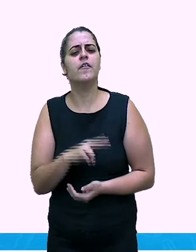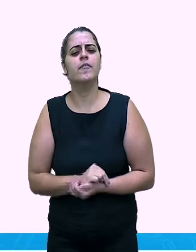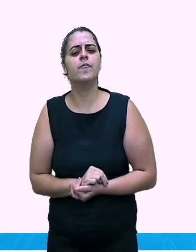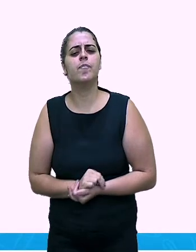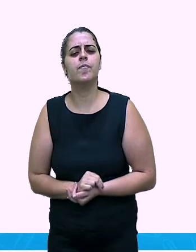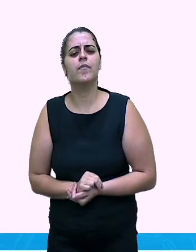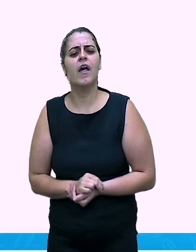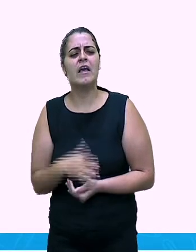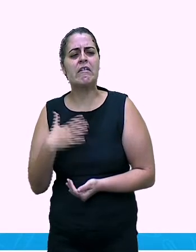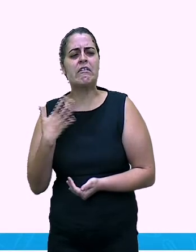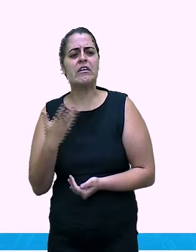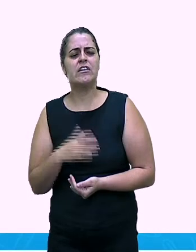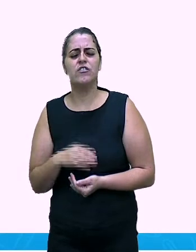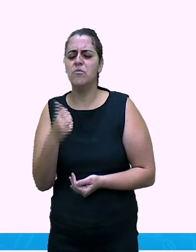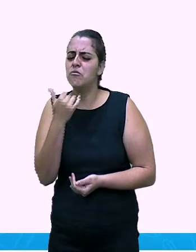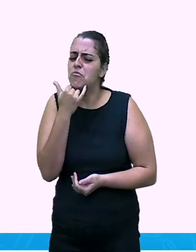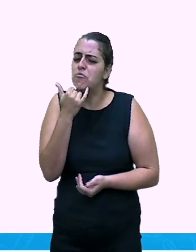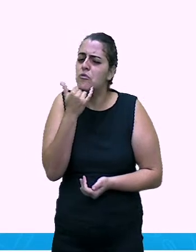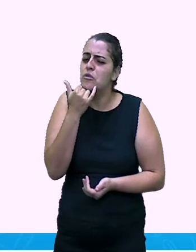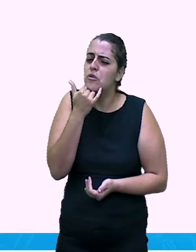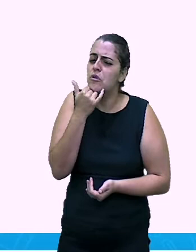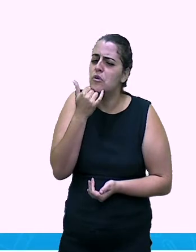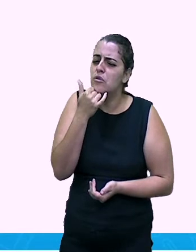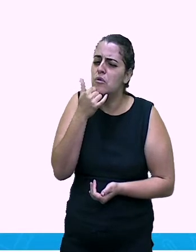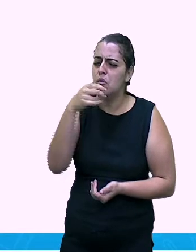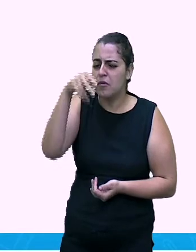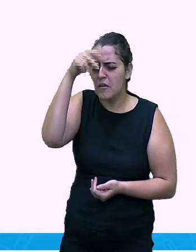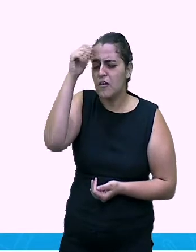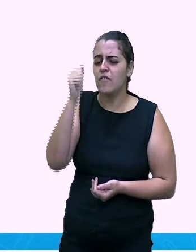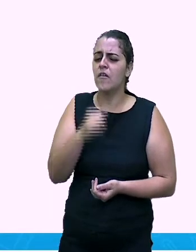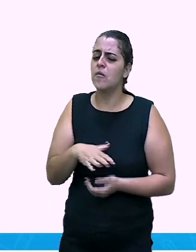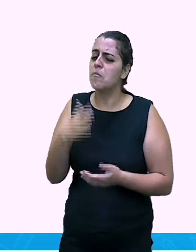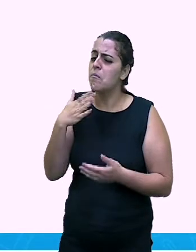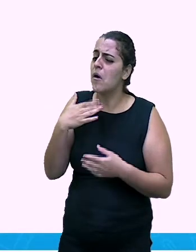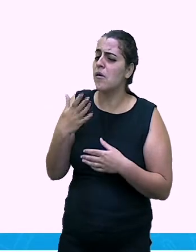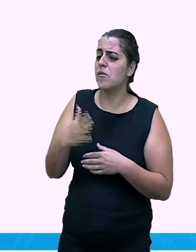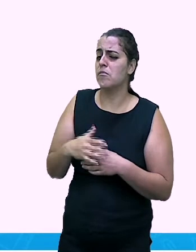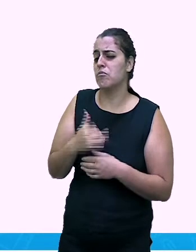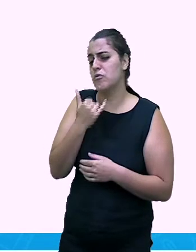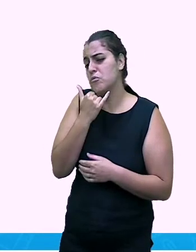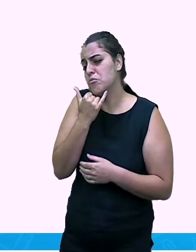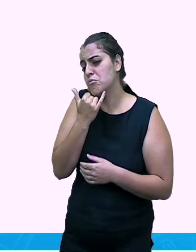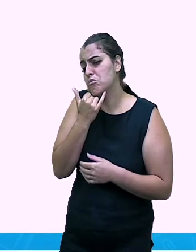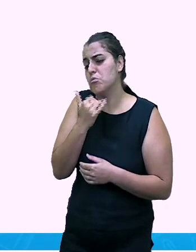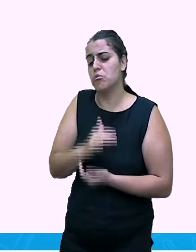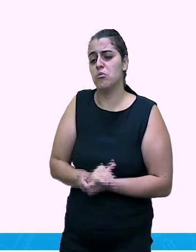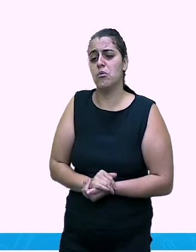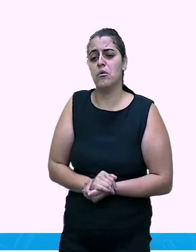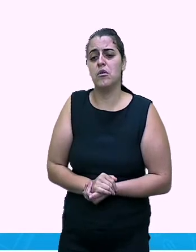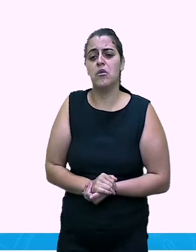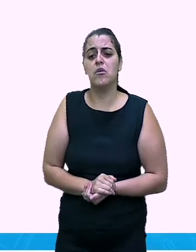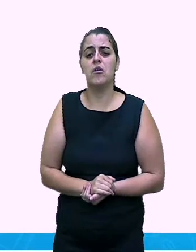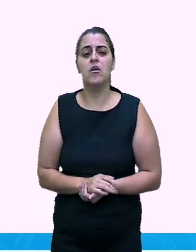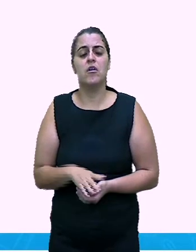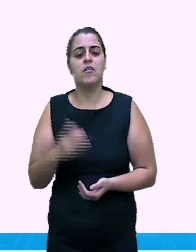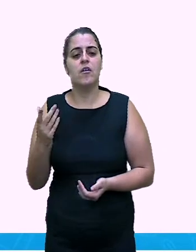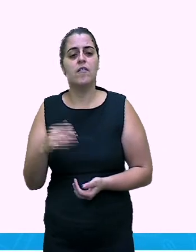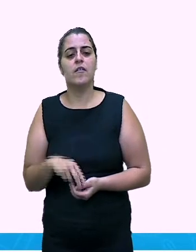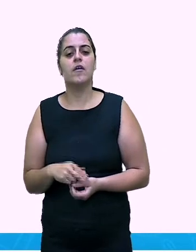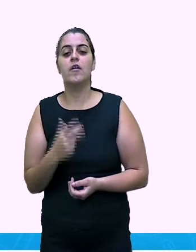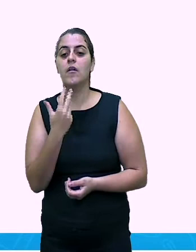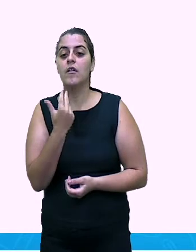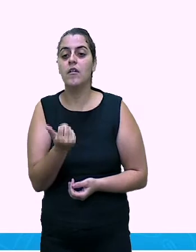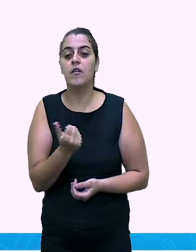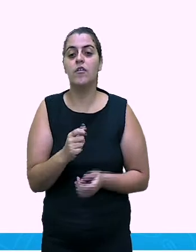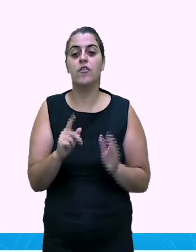olha. Desculpe, franjinha, foi mal. Nós estamos vendo aqui uma